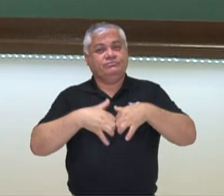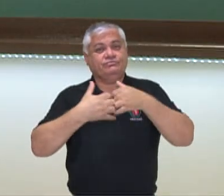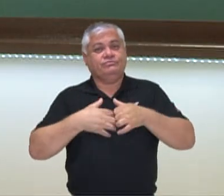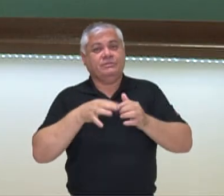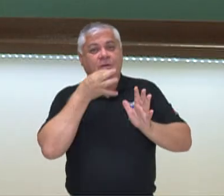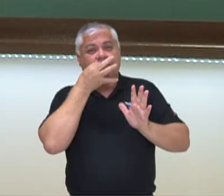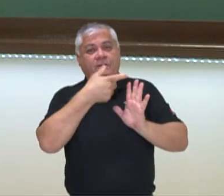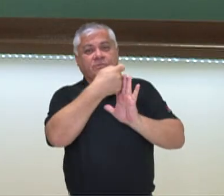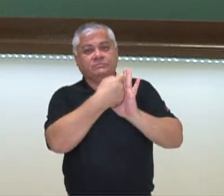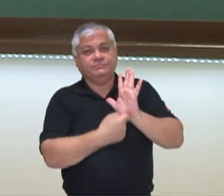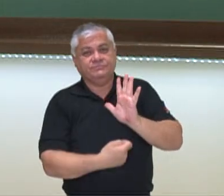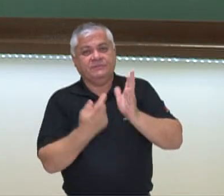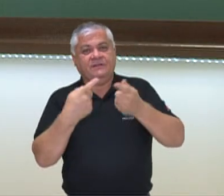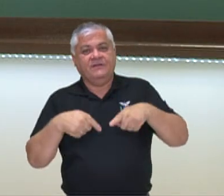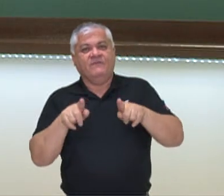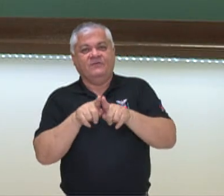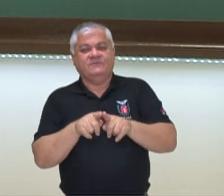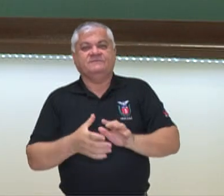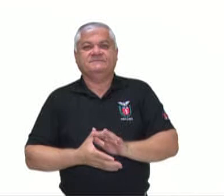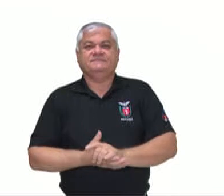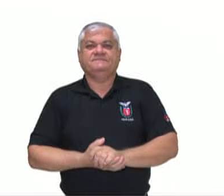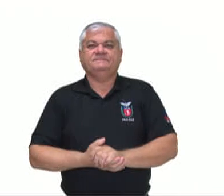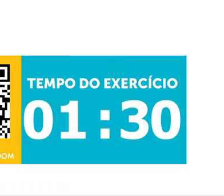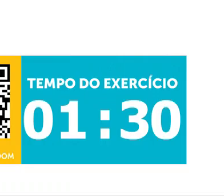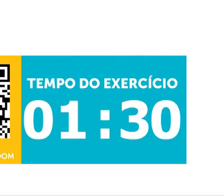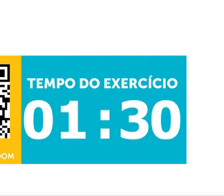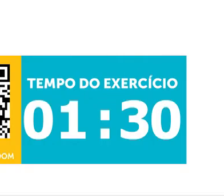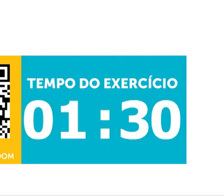aí, a gente volta daqui a pouco.